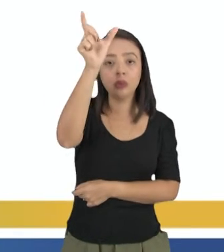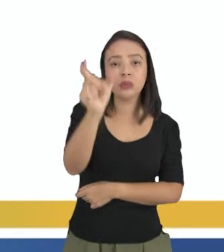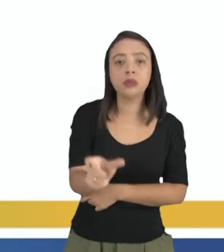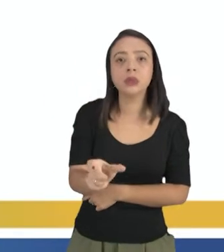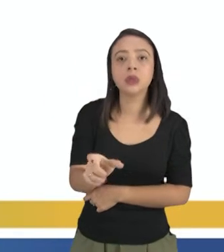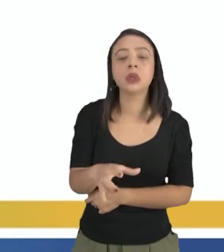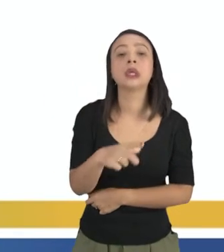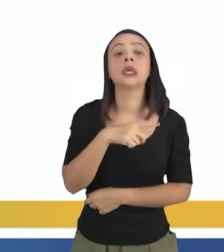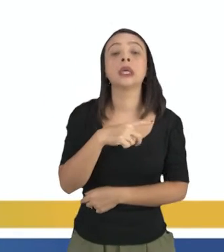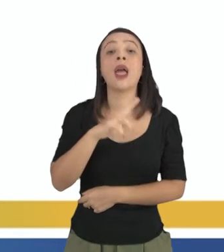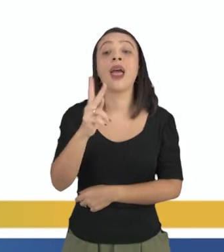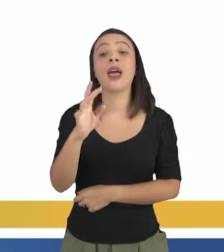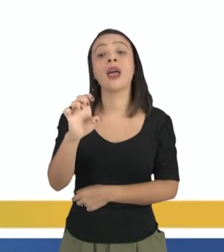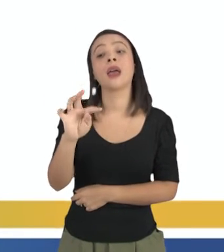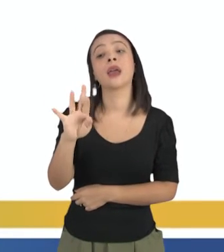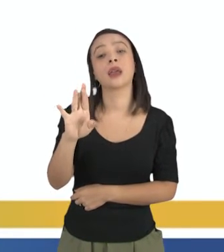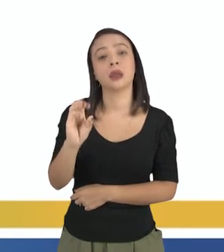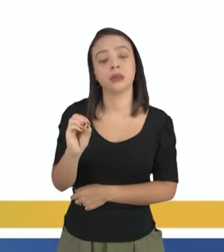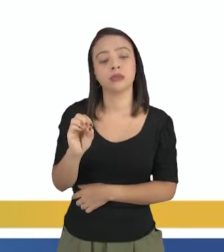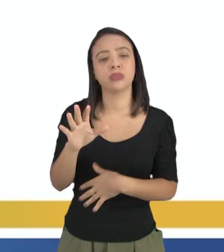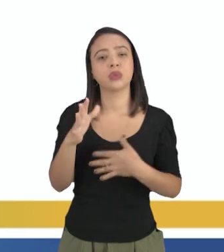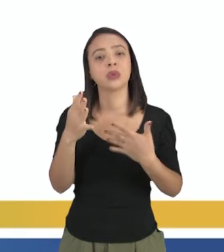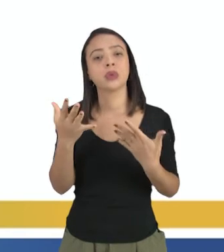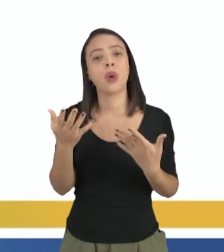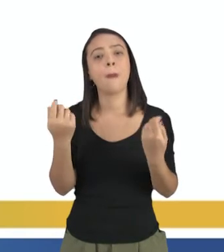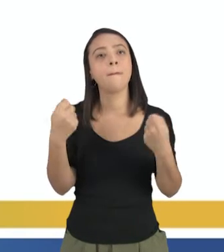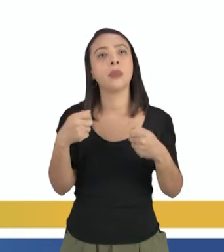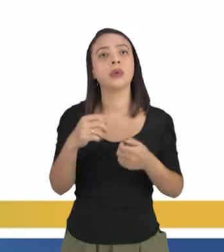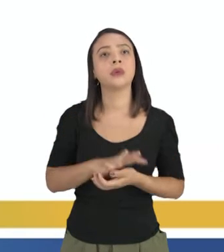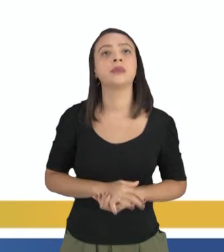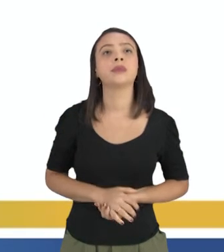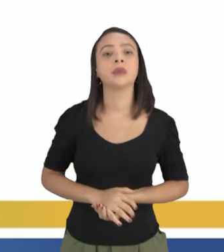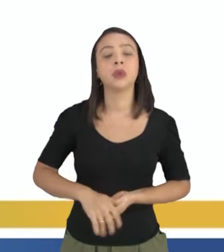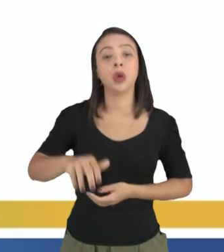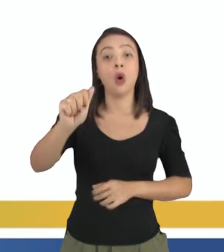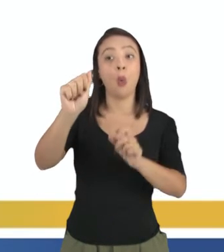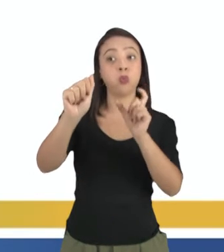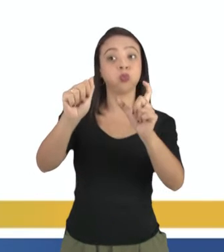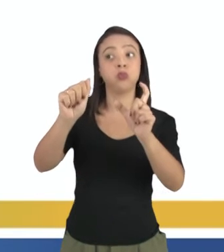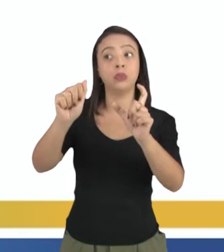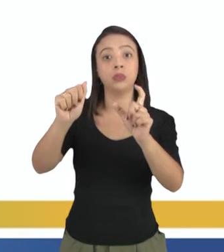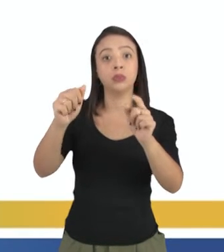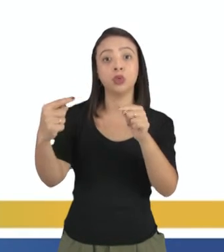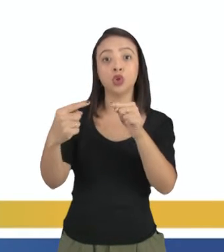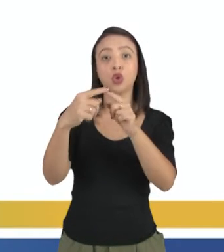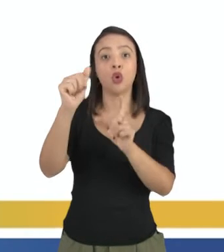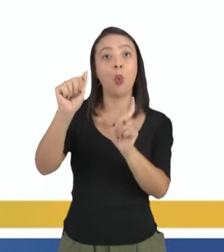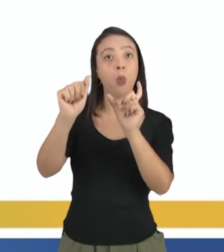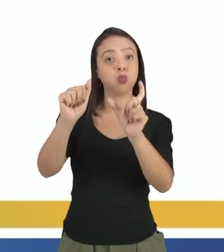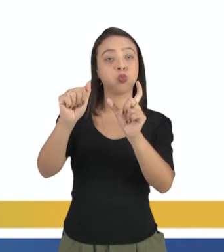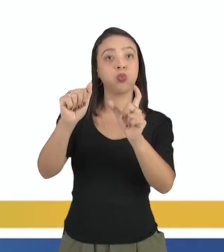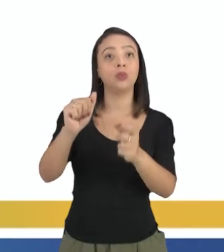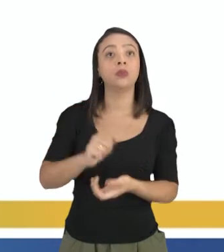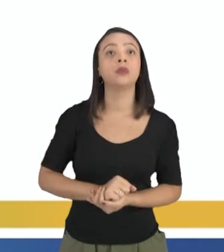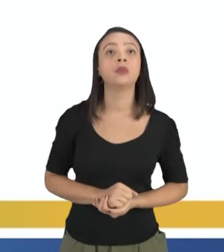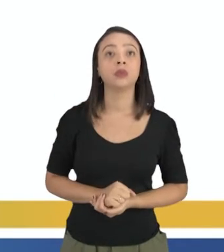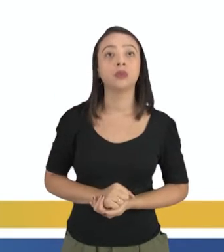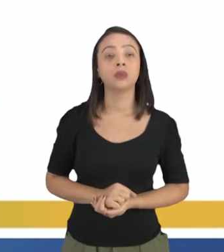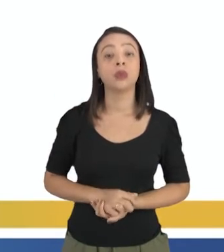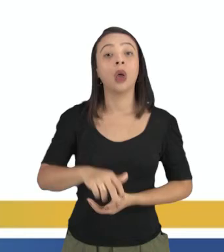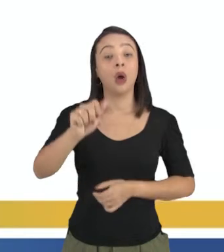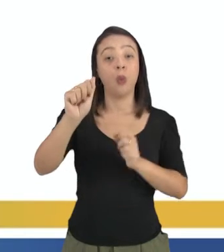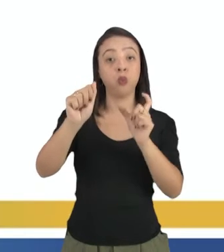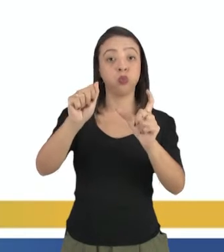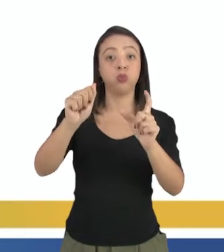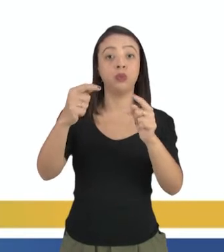indivíduos heterozigotos, qual seria, então, a probabilidade? Azão com azão, então, um indivíduo azão-azão. Azão com